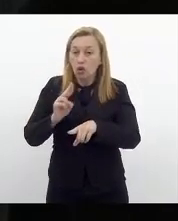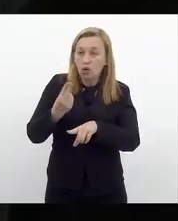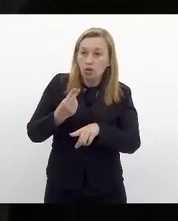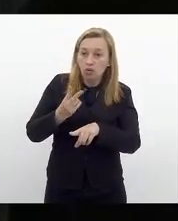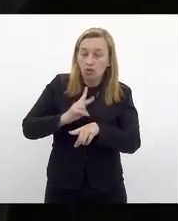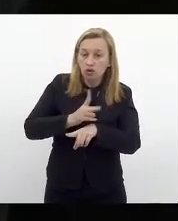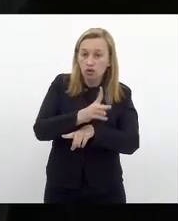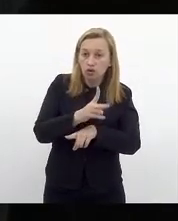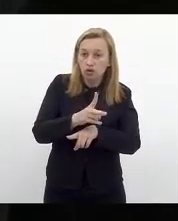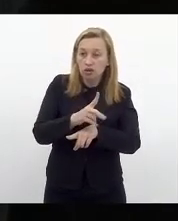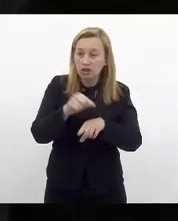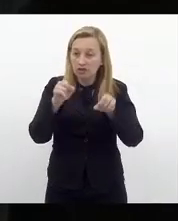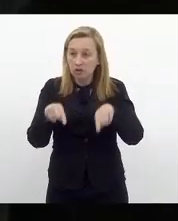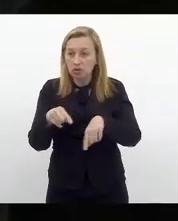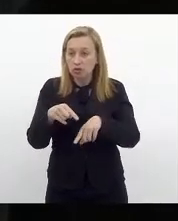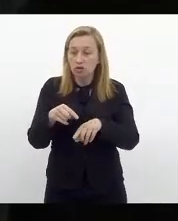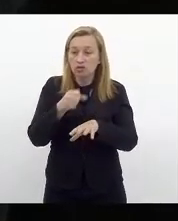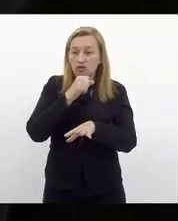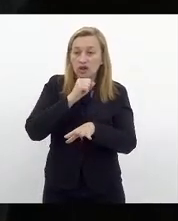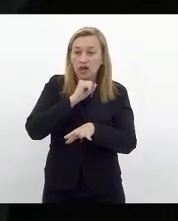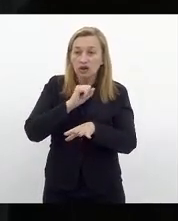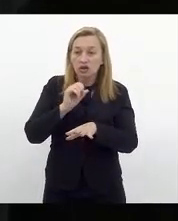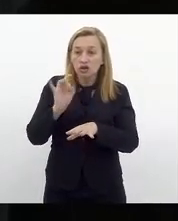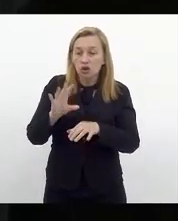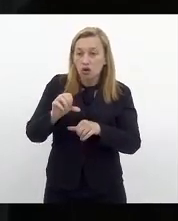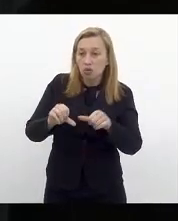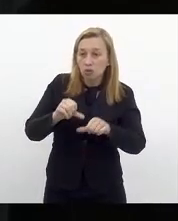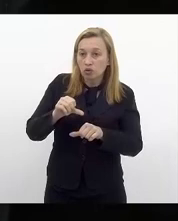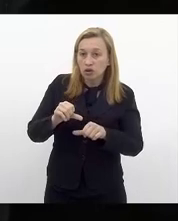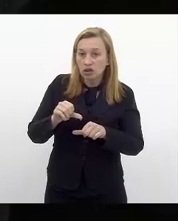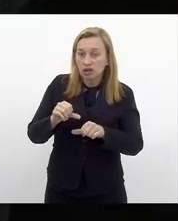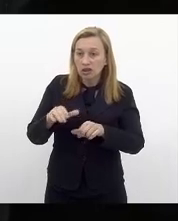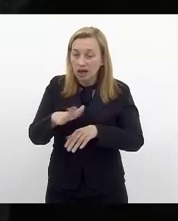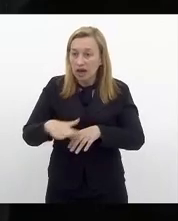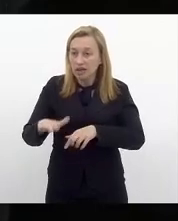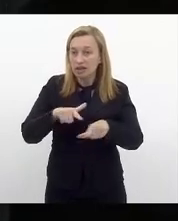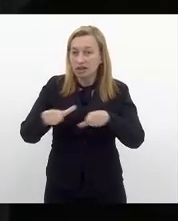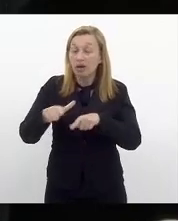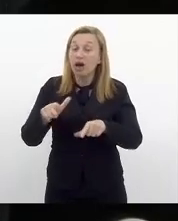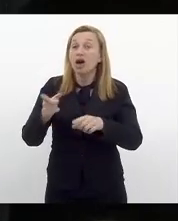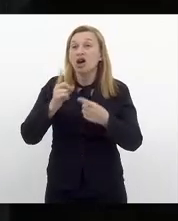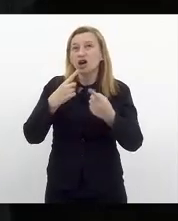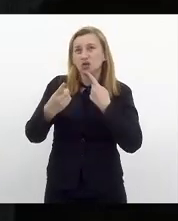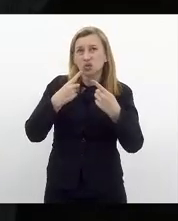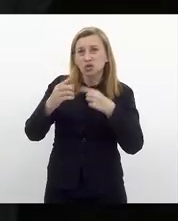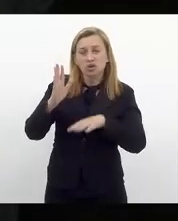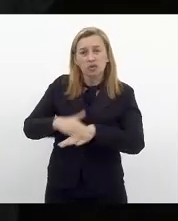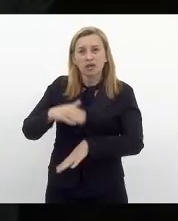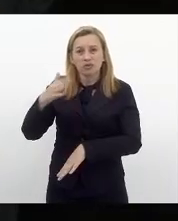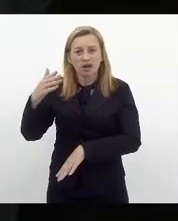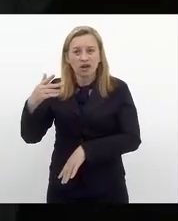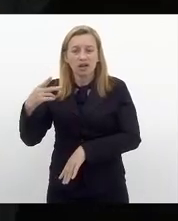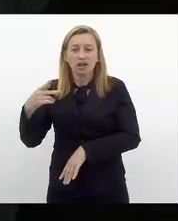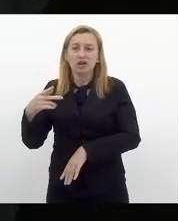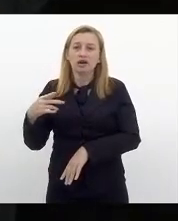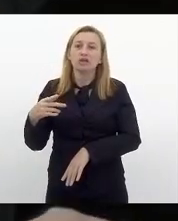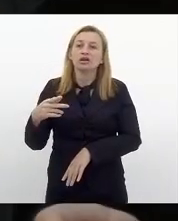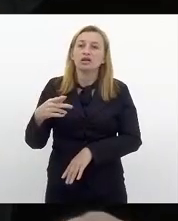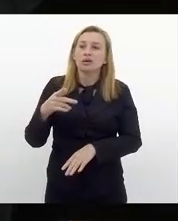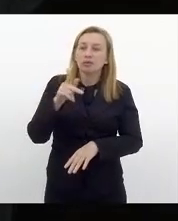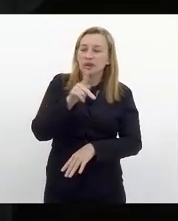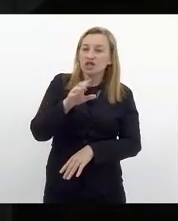mesmo servidor que só mudou de carro Isso é uma discussão mais para frente provavelmente vai ser uma discussão com a p&g é sobre a